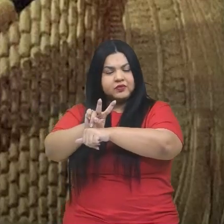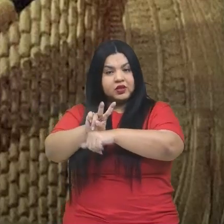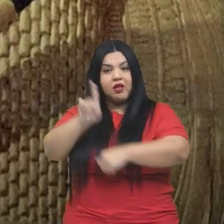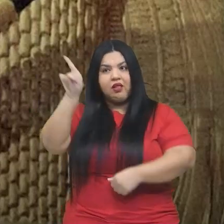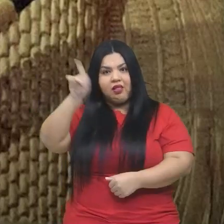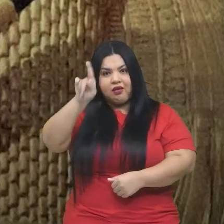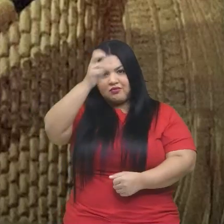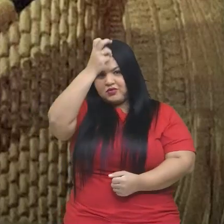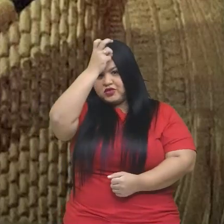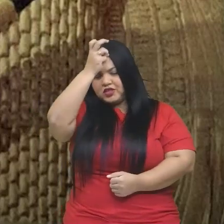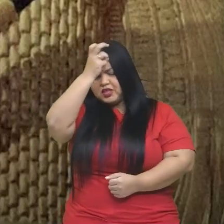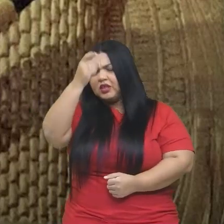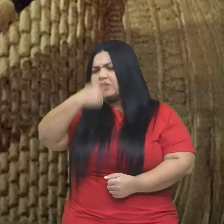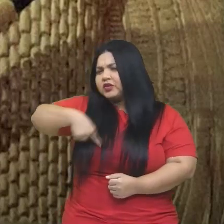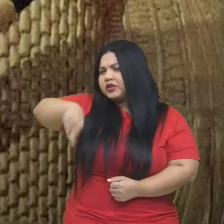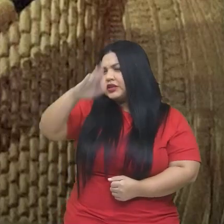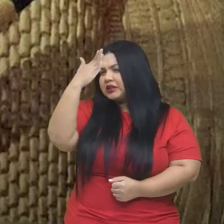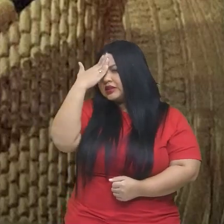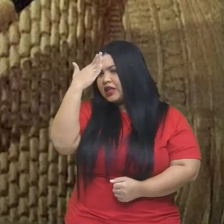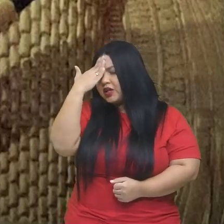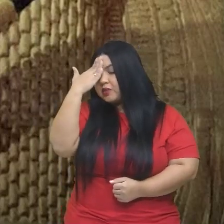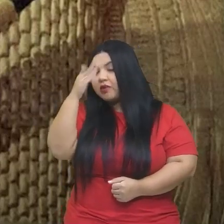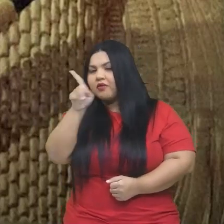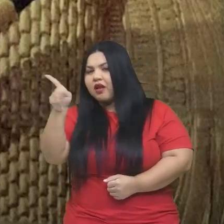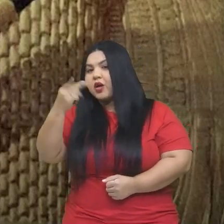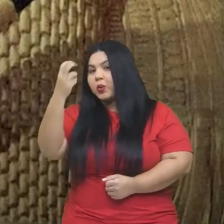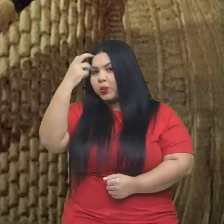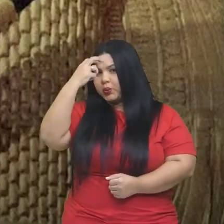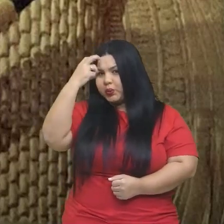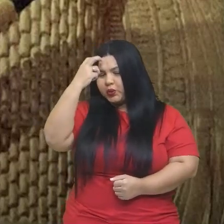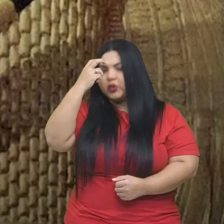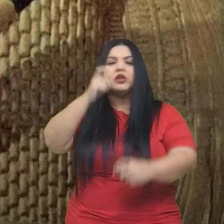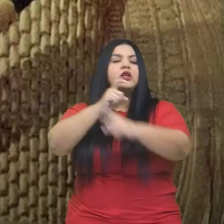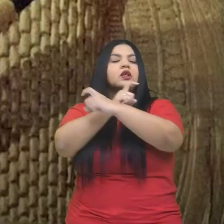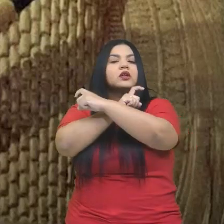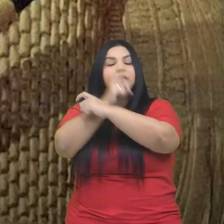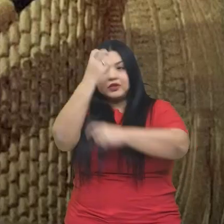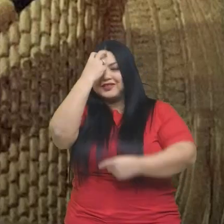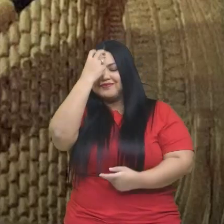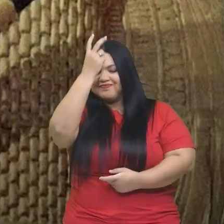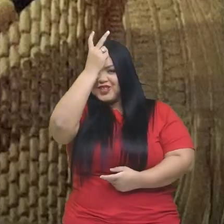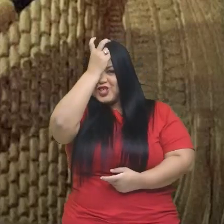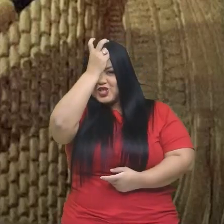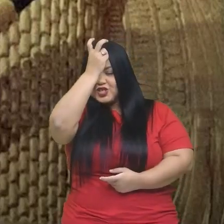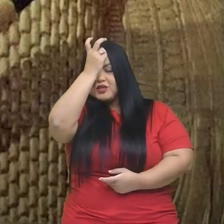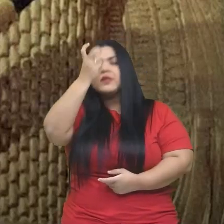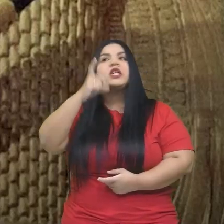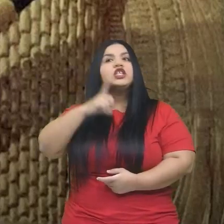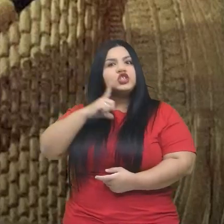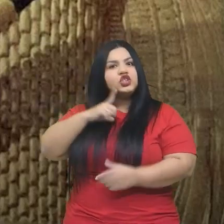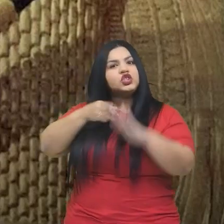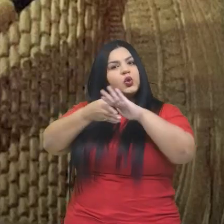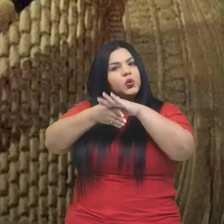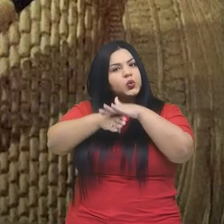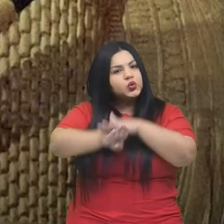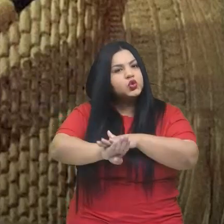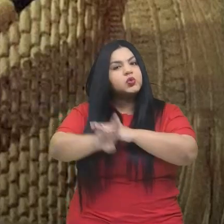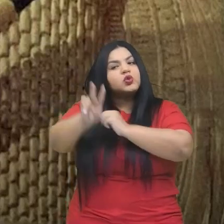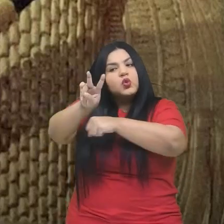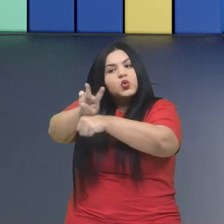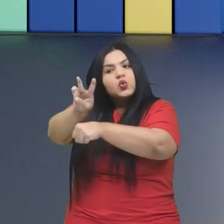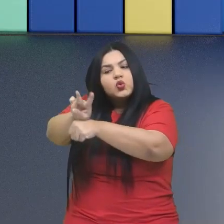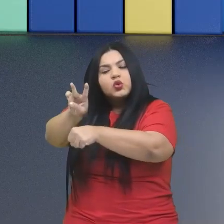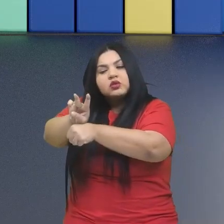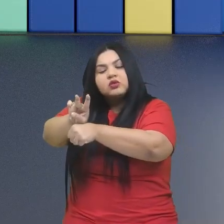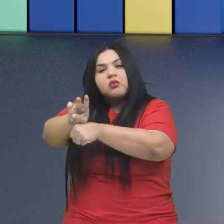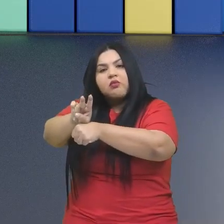A gente sabe que pela cultura egípcia, né, tinha ali o hábito de se preservar o corpo,